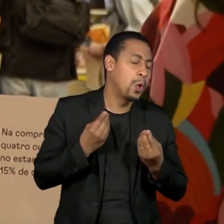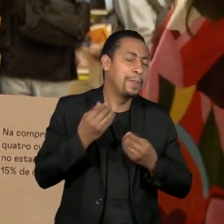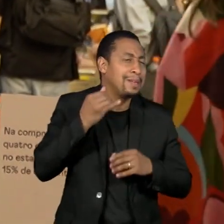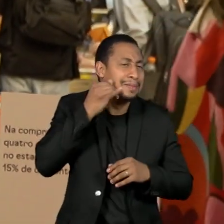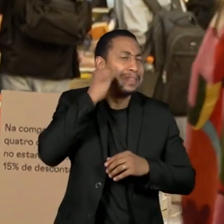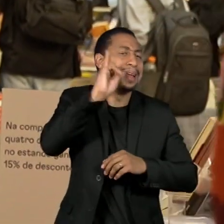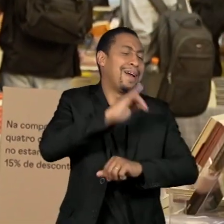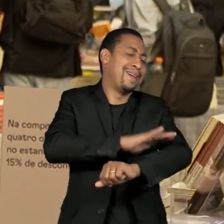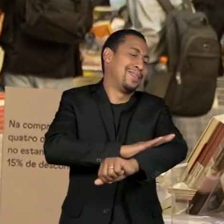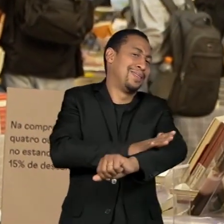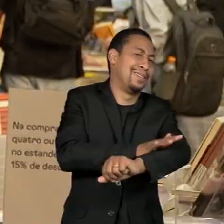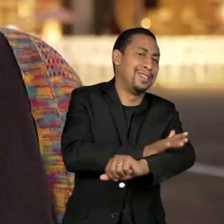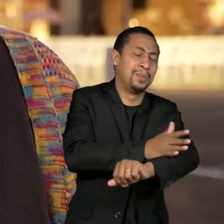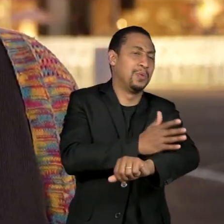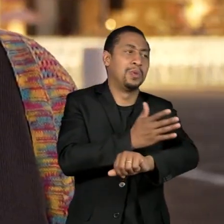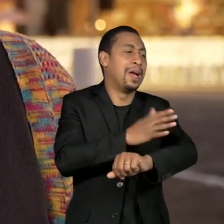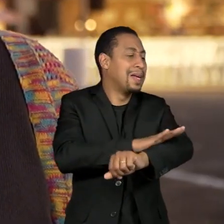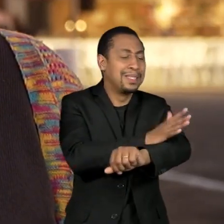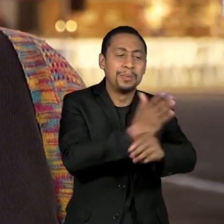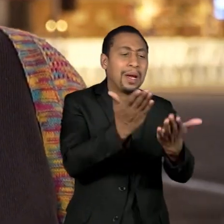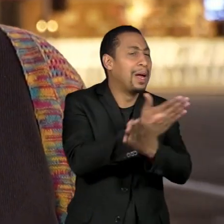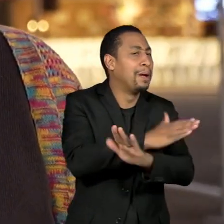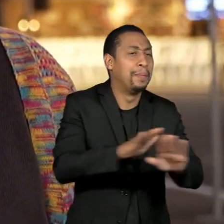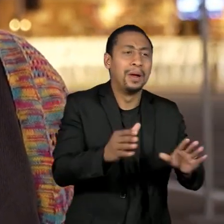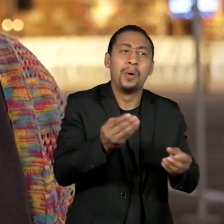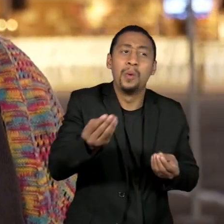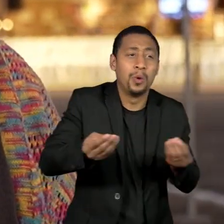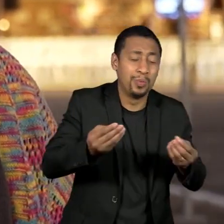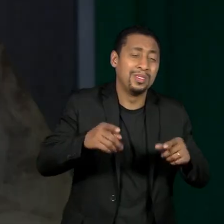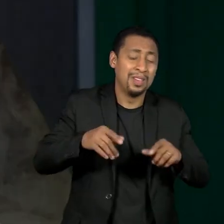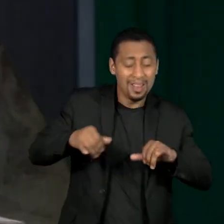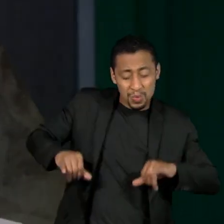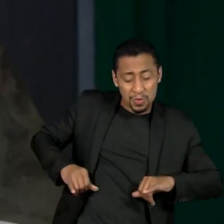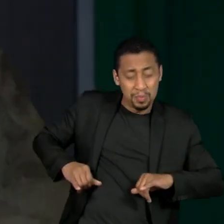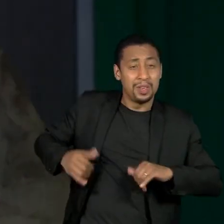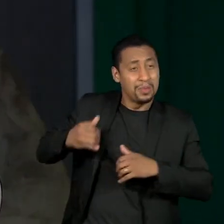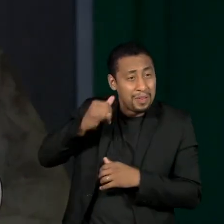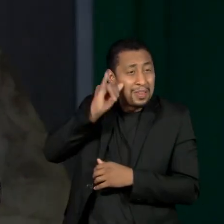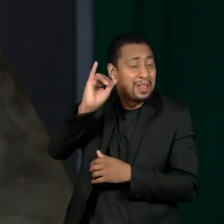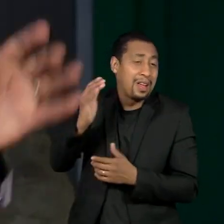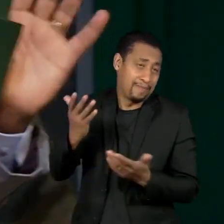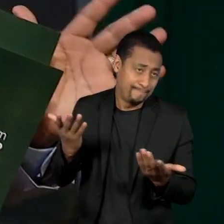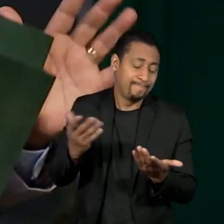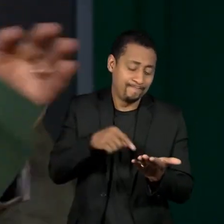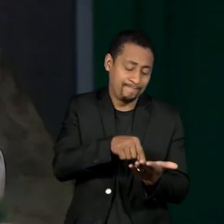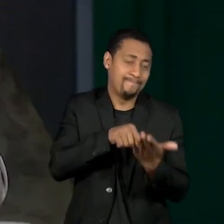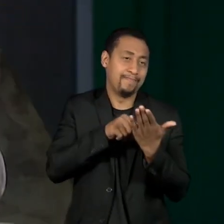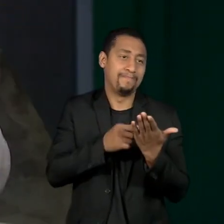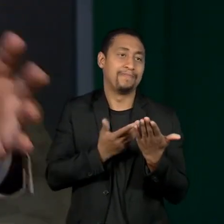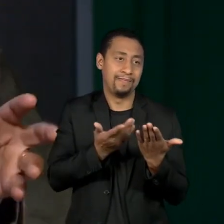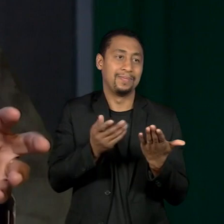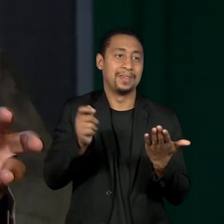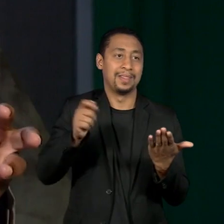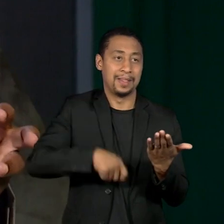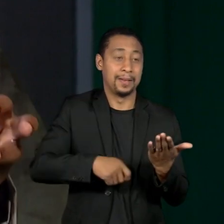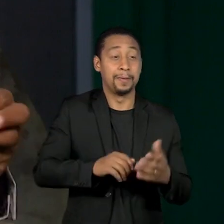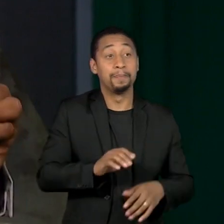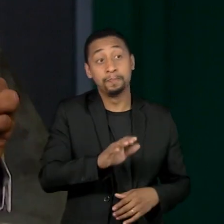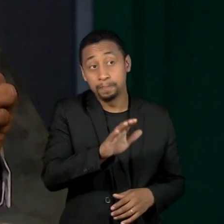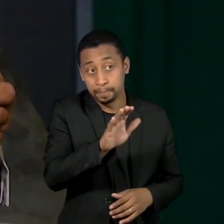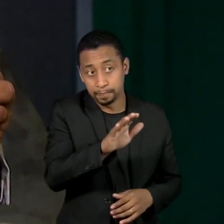racismo e nos livrar de um lugar de sofrimento. O Cuti, nós ouvimos aí na